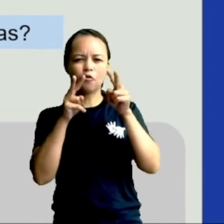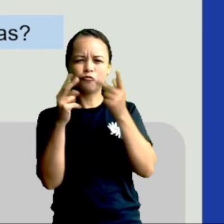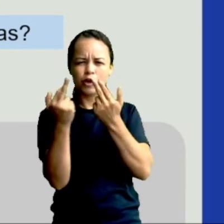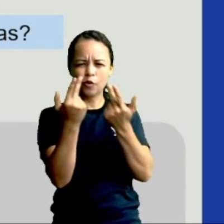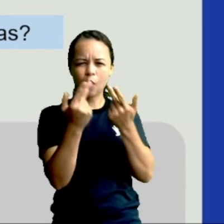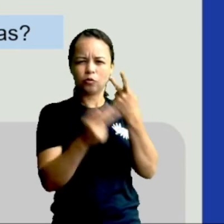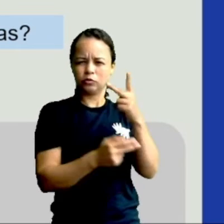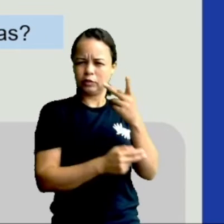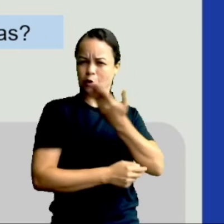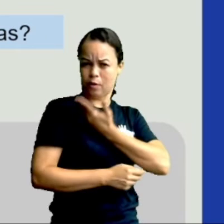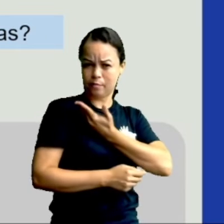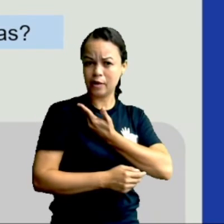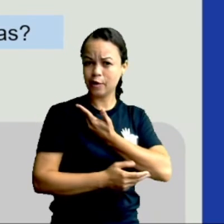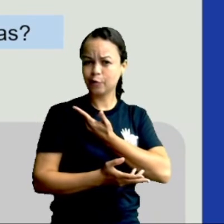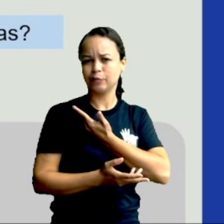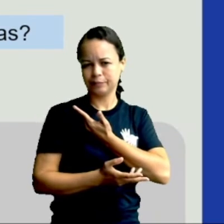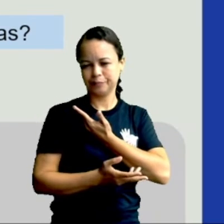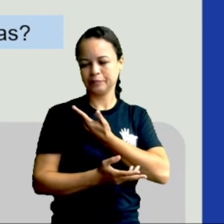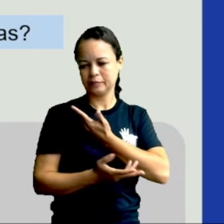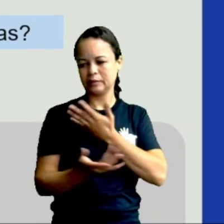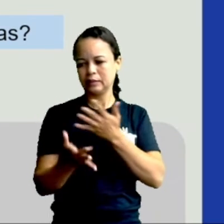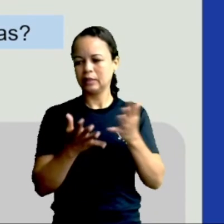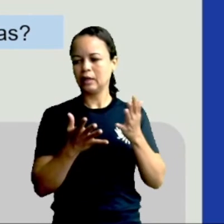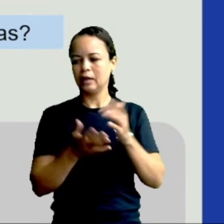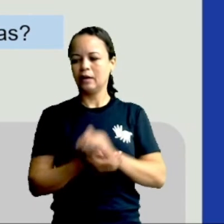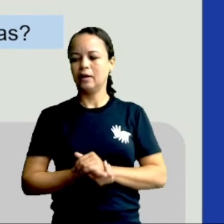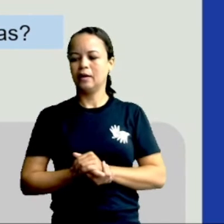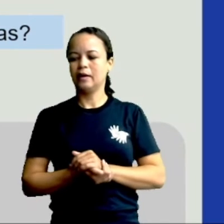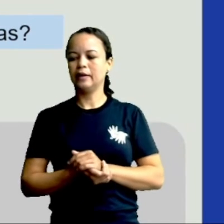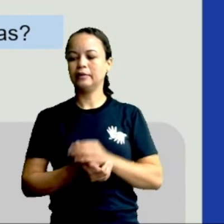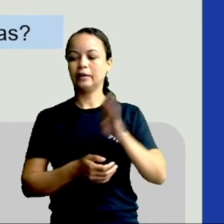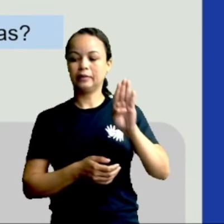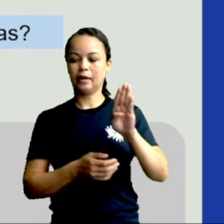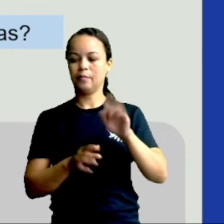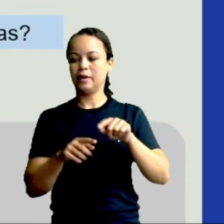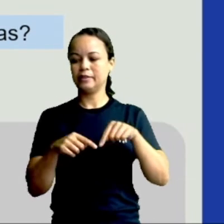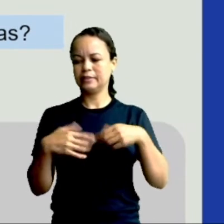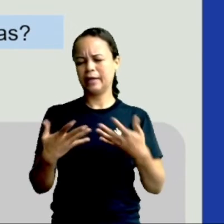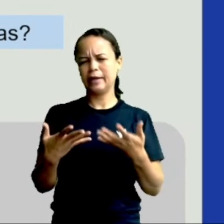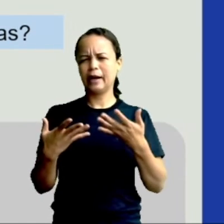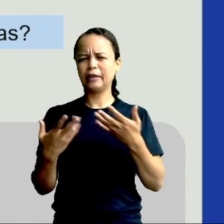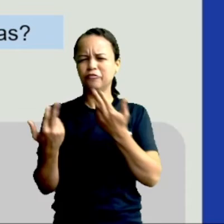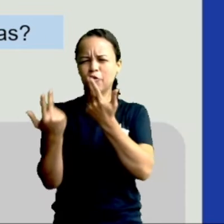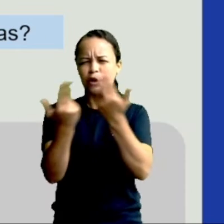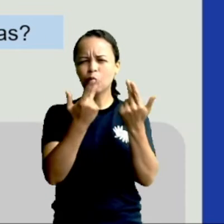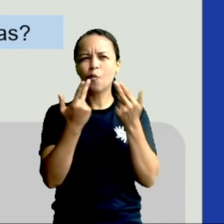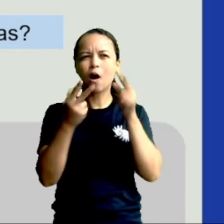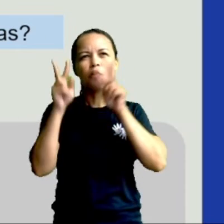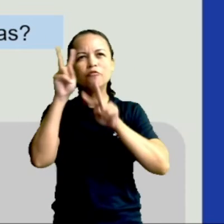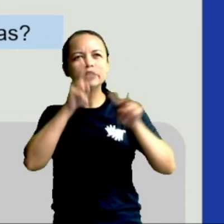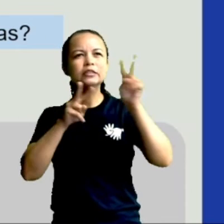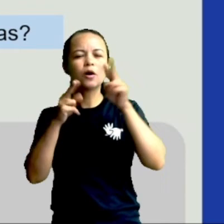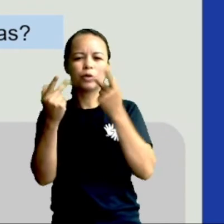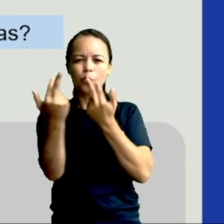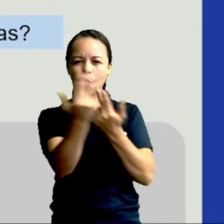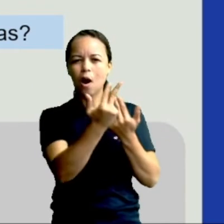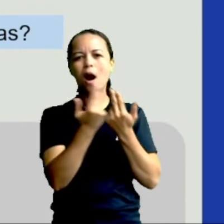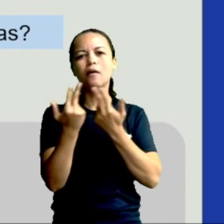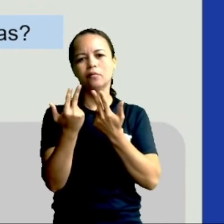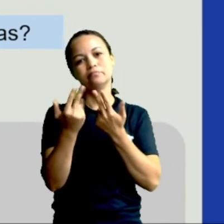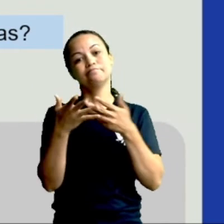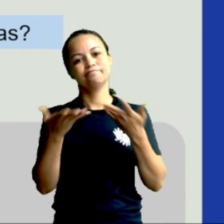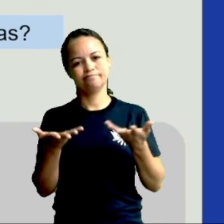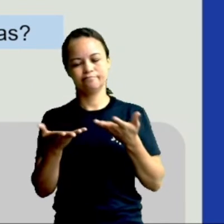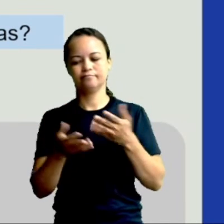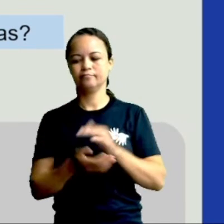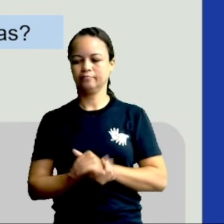as imagens de cada colega ou dos colegas que enviaram, será que foi igual? Foi a mesma visão que vocês tiveram? B.